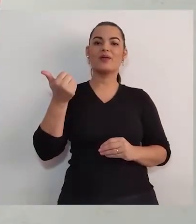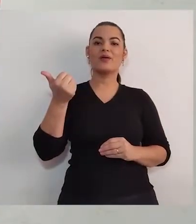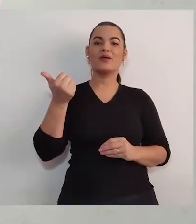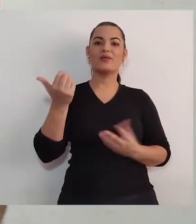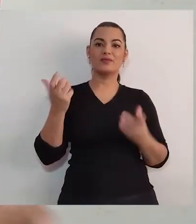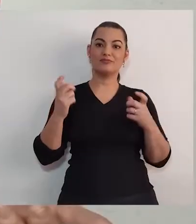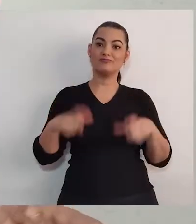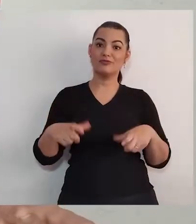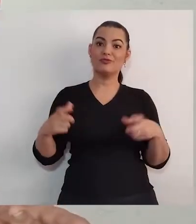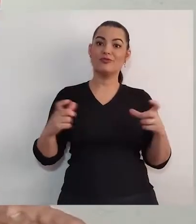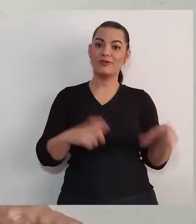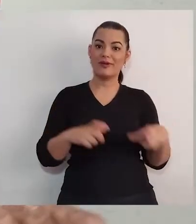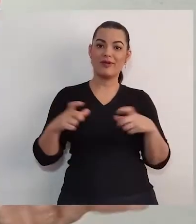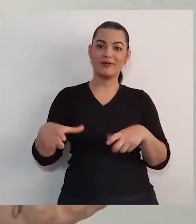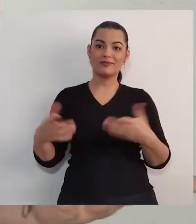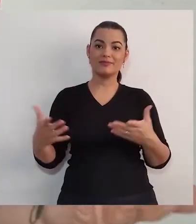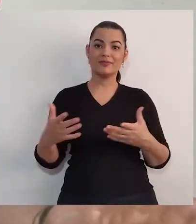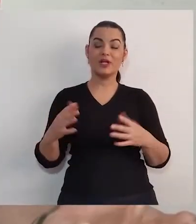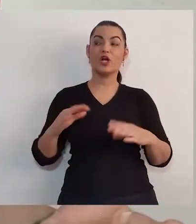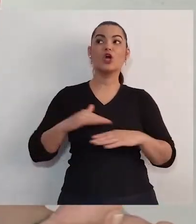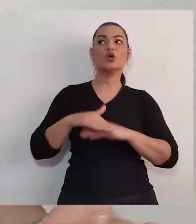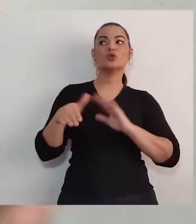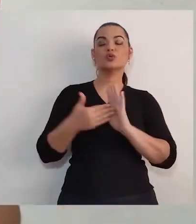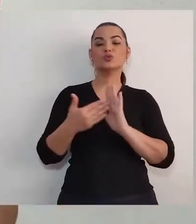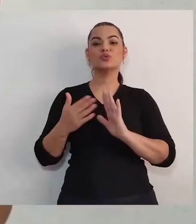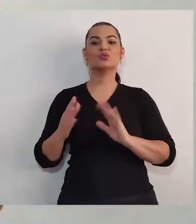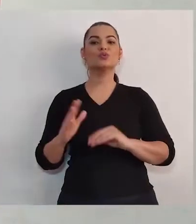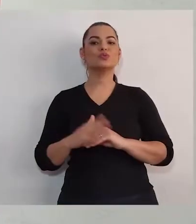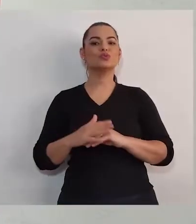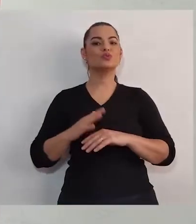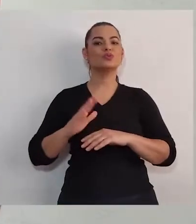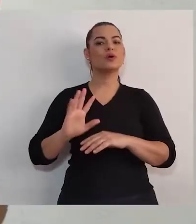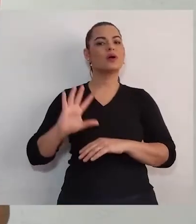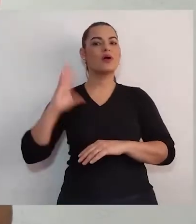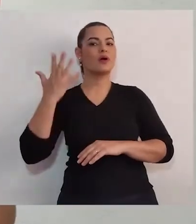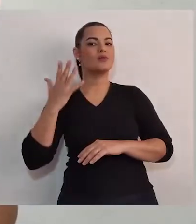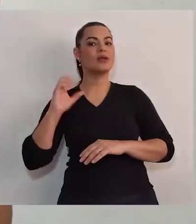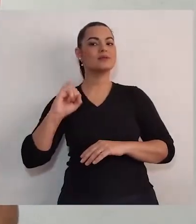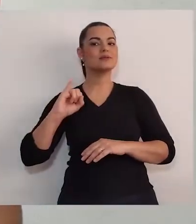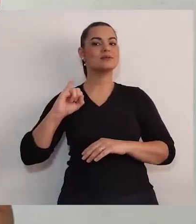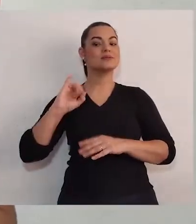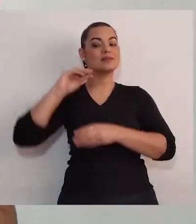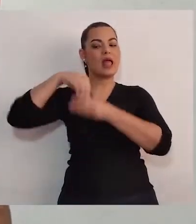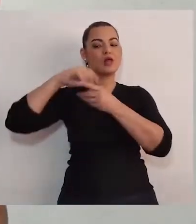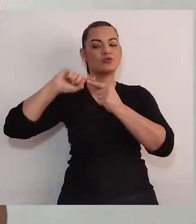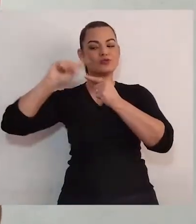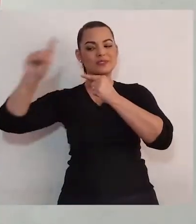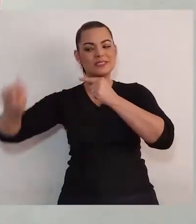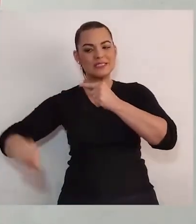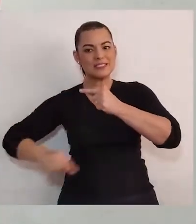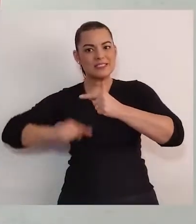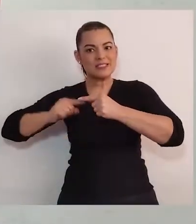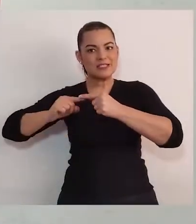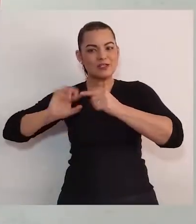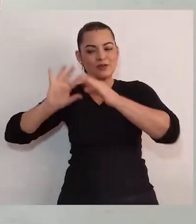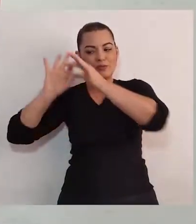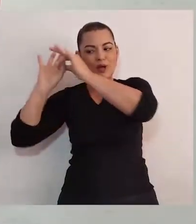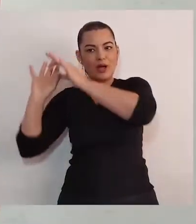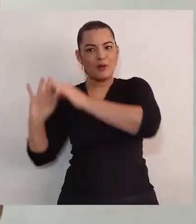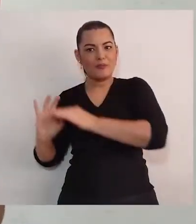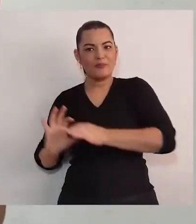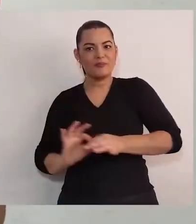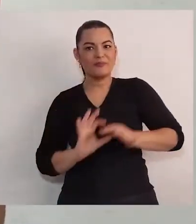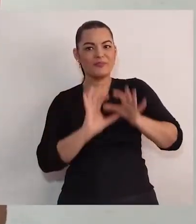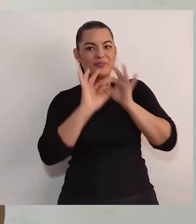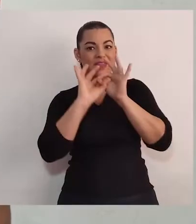condições. Tudo funciona num grande ciclo interligado. E essas relações, quanto mais